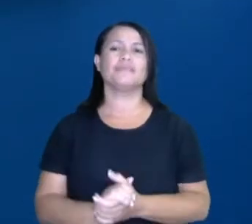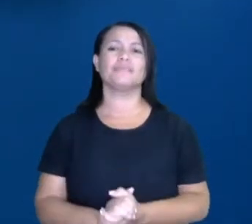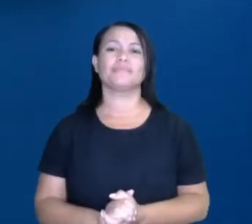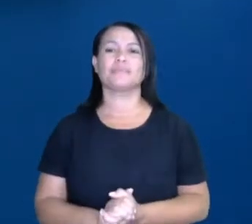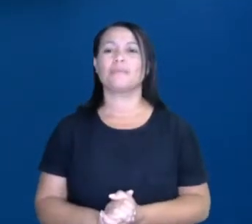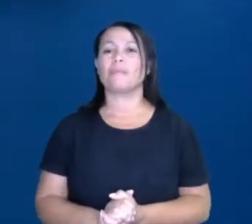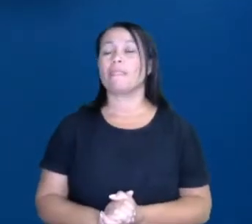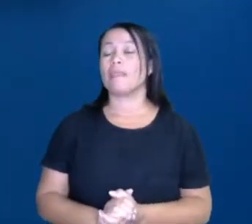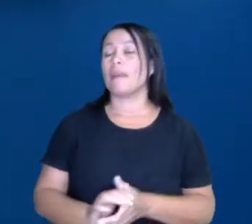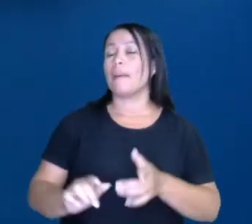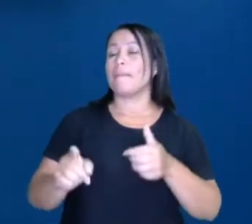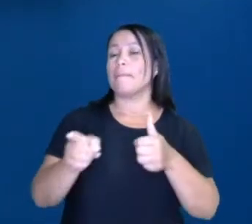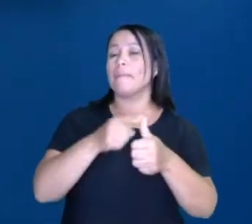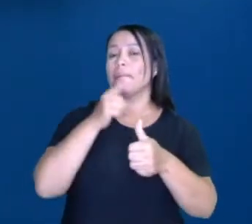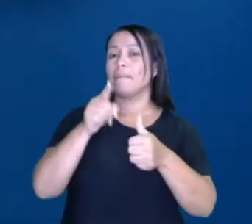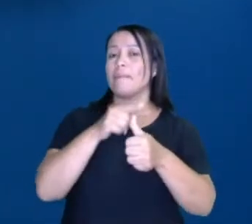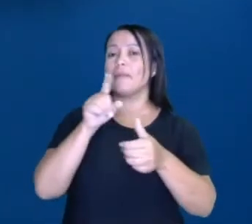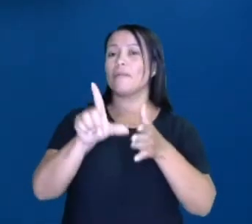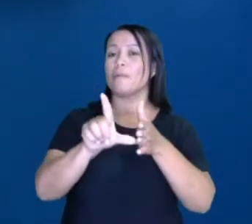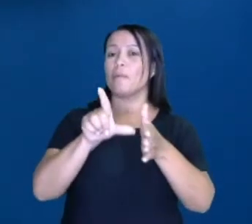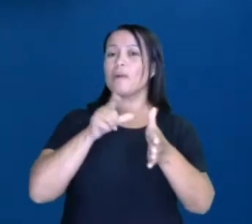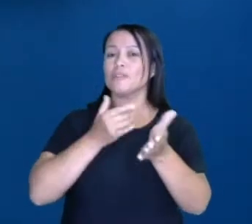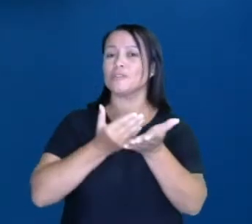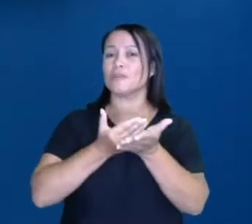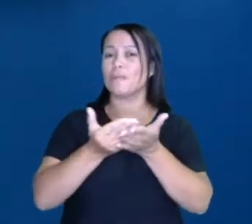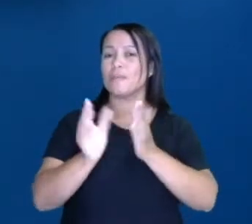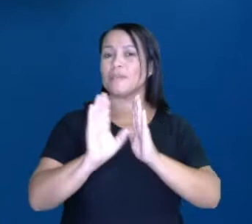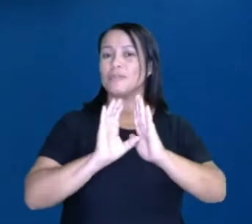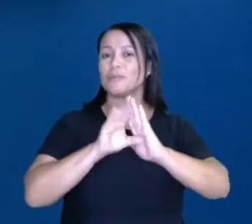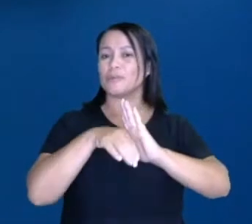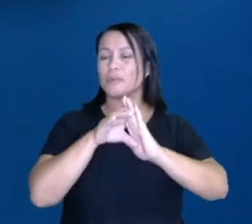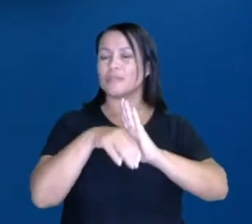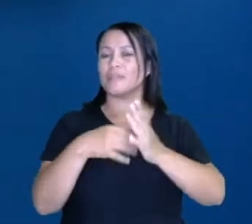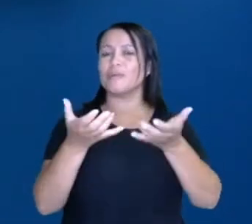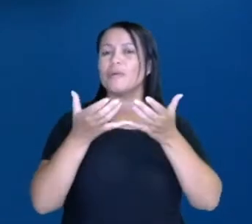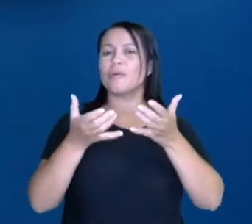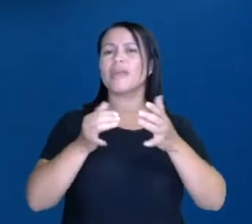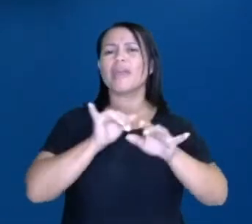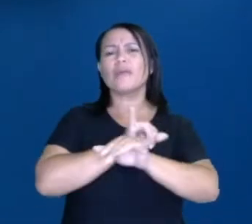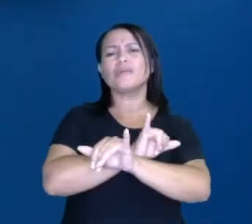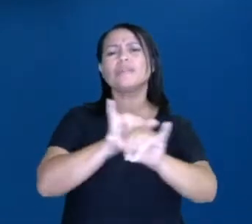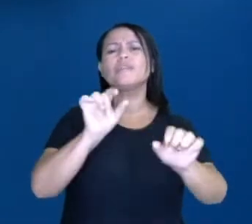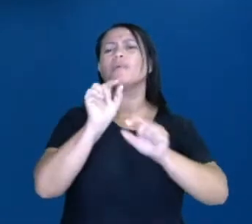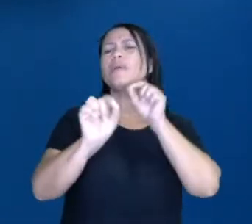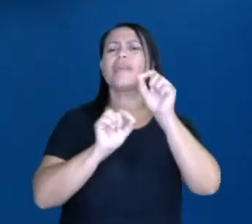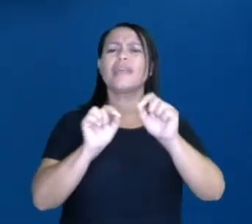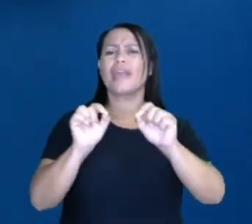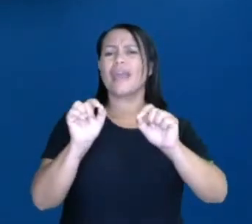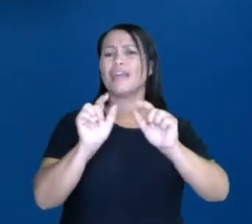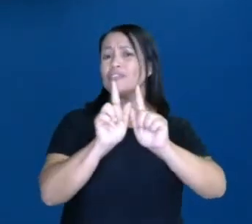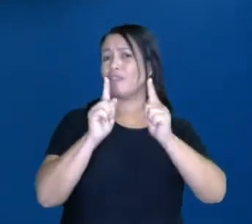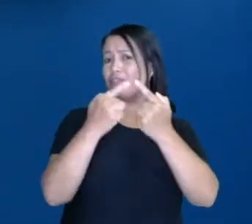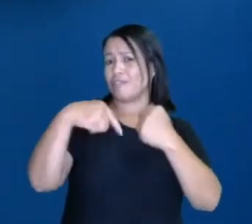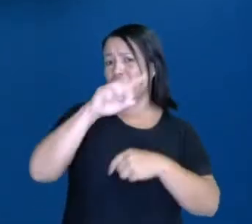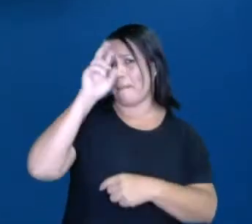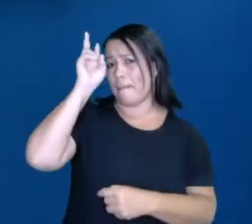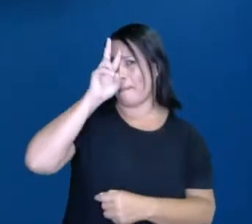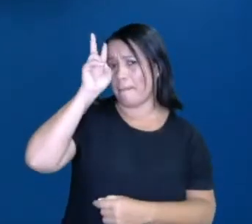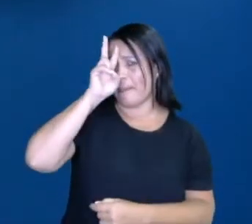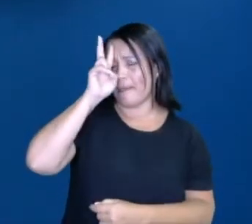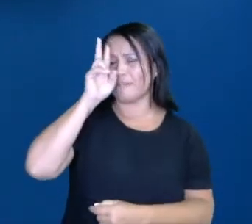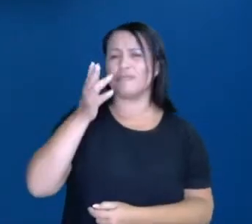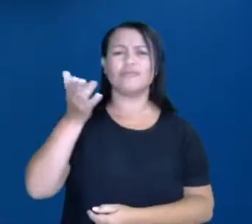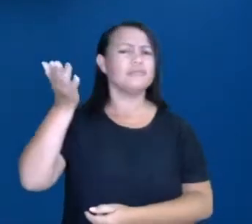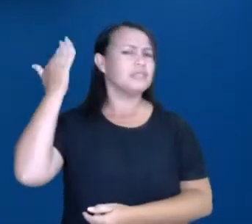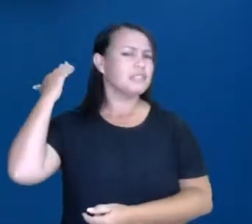Primeiro, antes da gente começar qualquer um desses conceitos, eu quero esclarecer para vocês o que é geografia. Vocês estão lembrados?